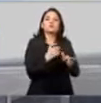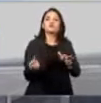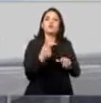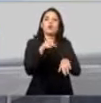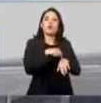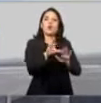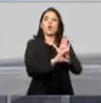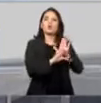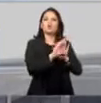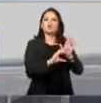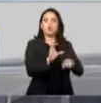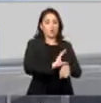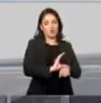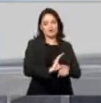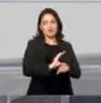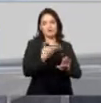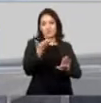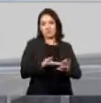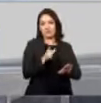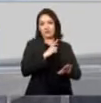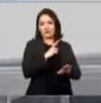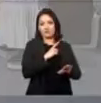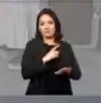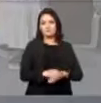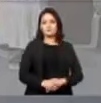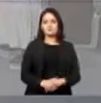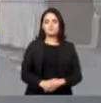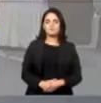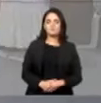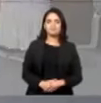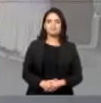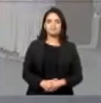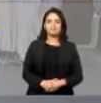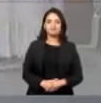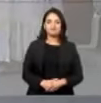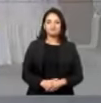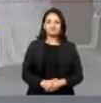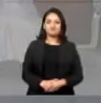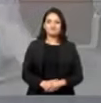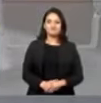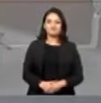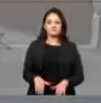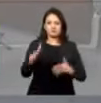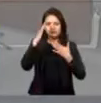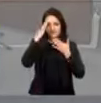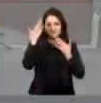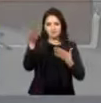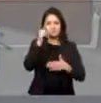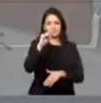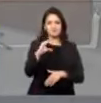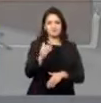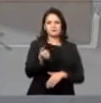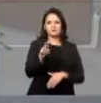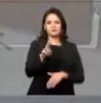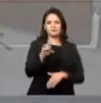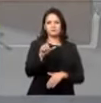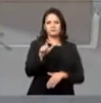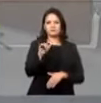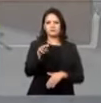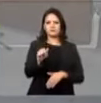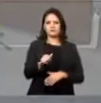de 1988. Obrigada. Agradeço boa tarde. A senhora Carolina e convido